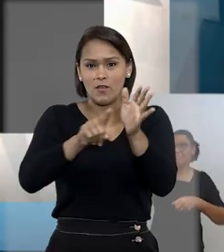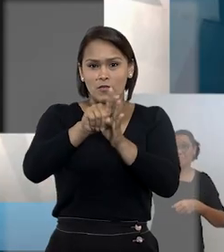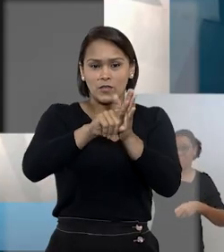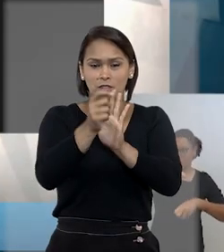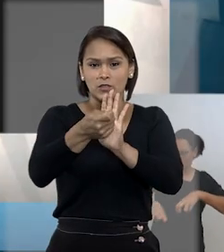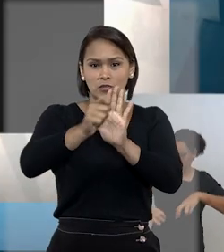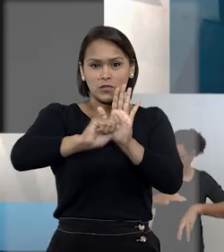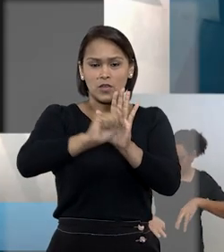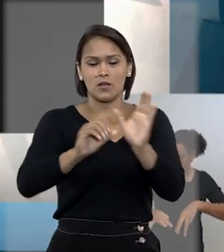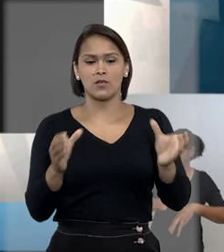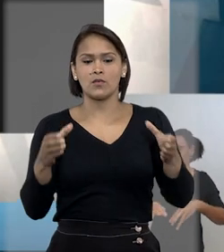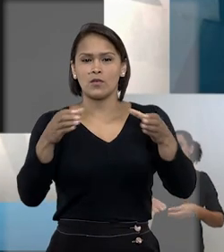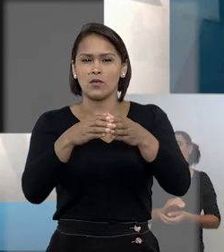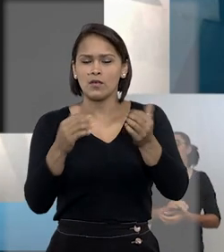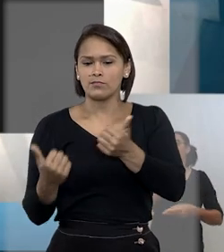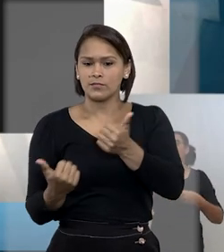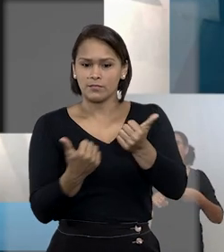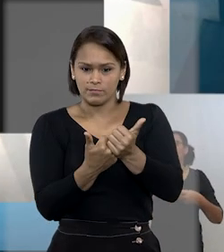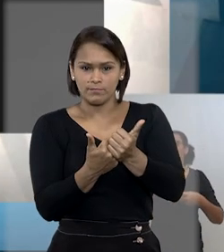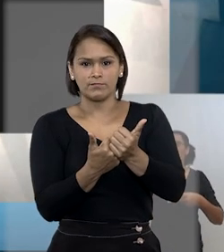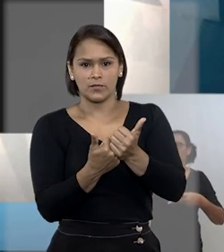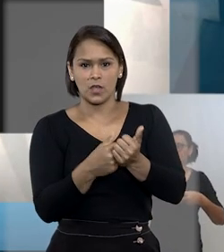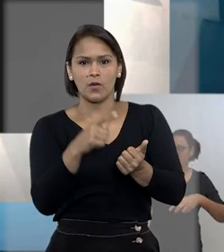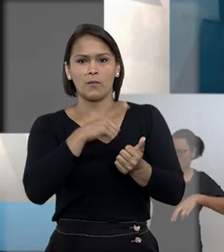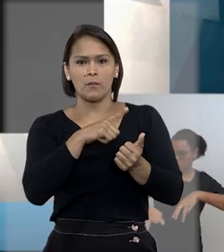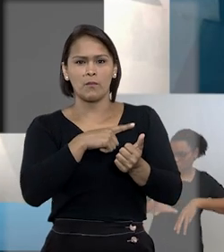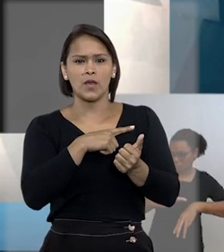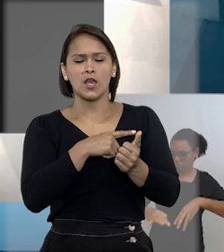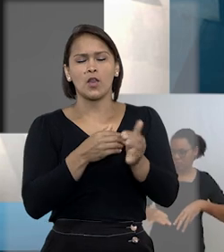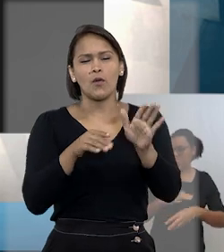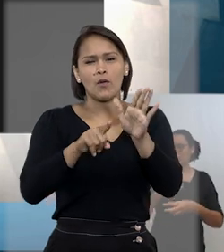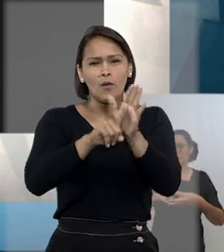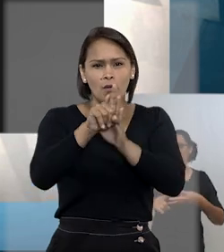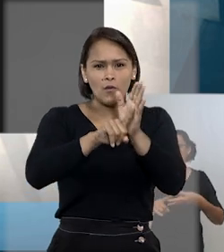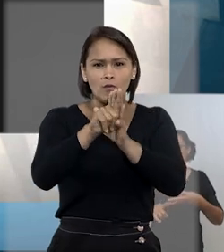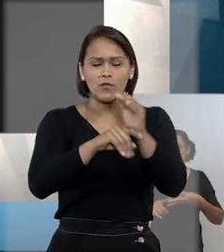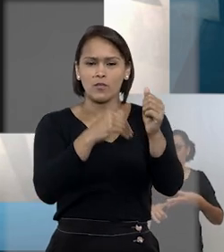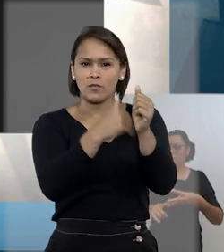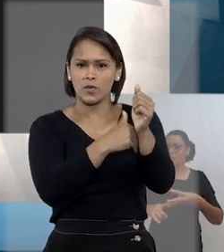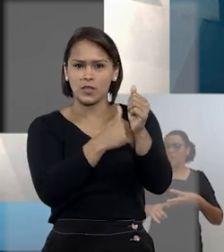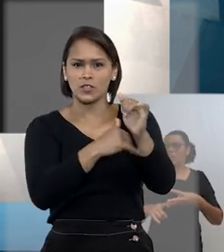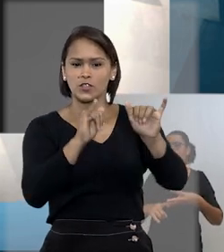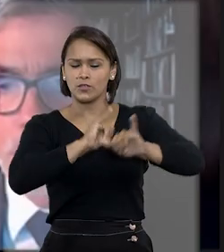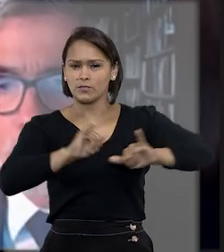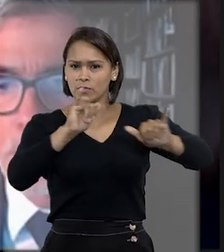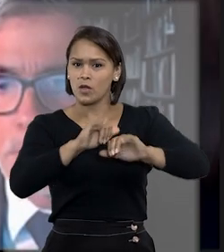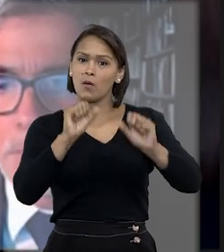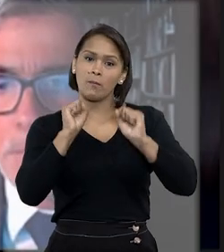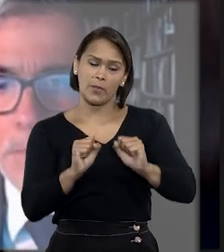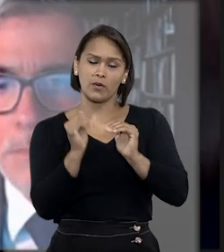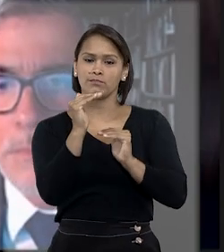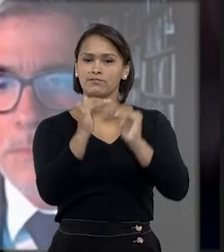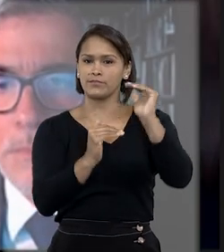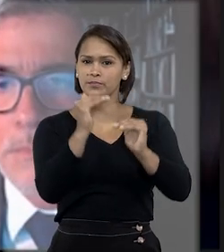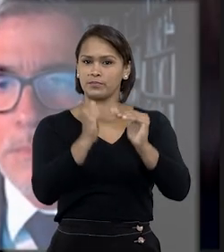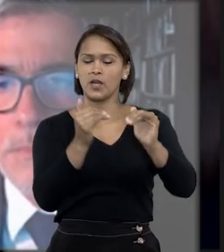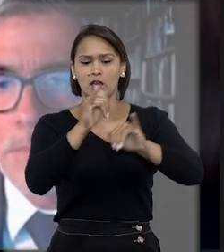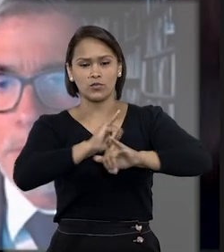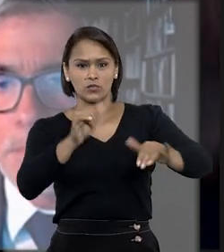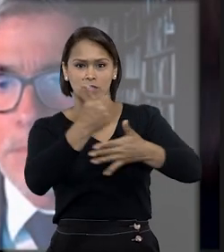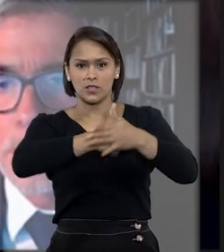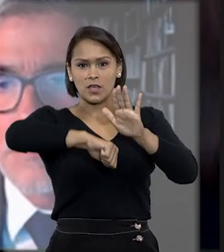o colegiado entendeu que a colaboração premiada prestada pelo chamado Informante confidencial pode ser